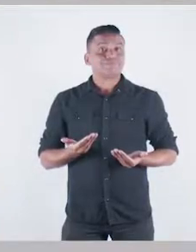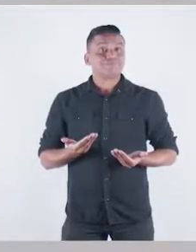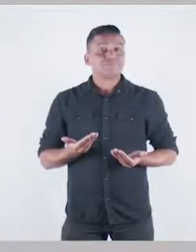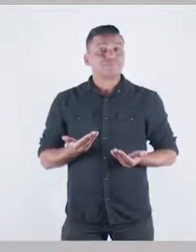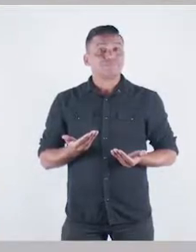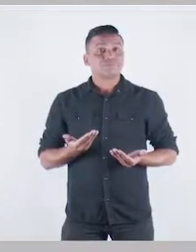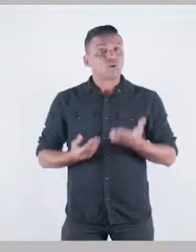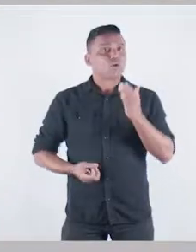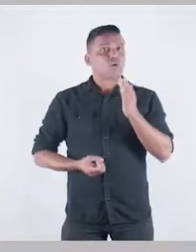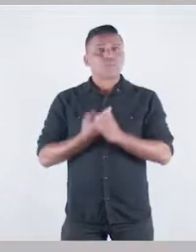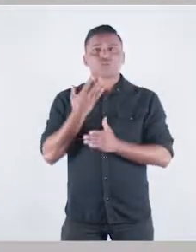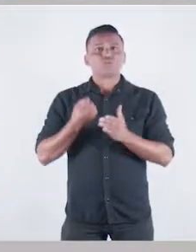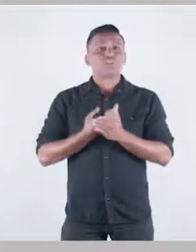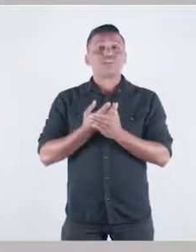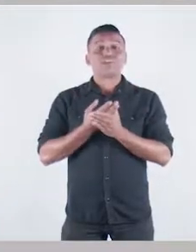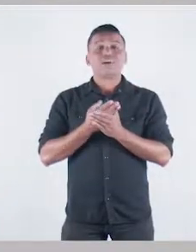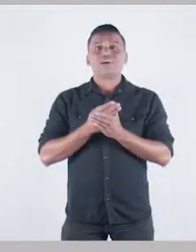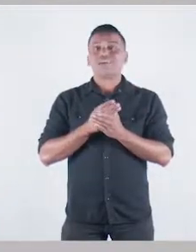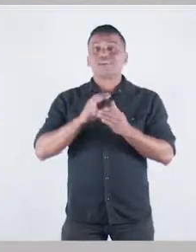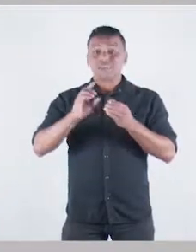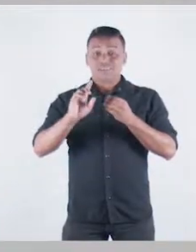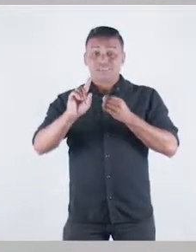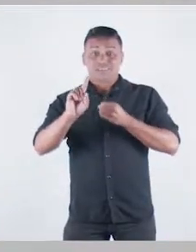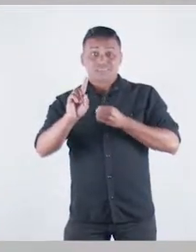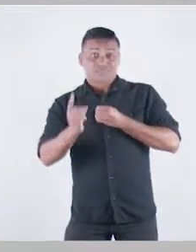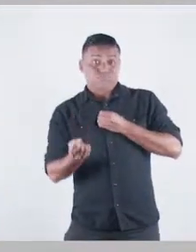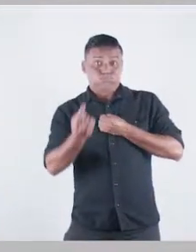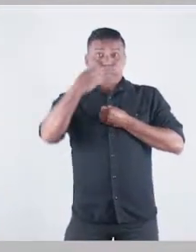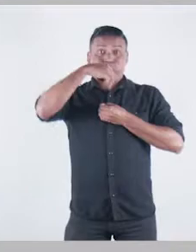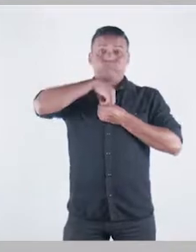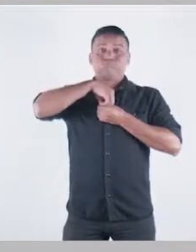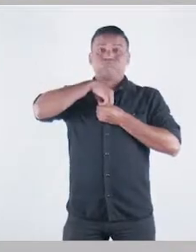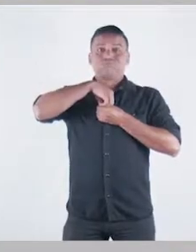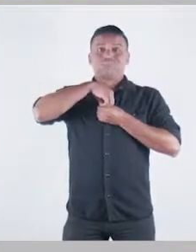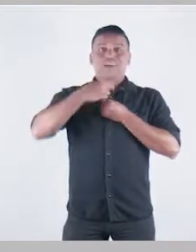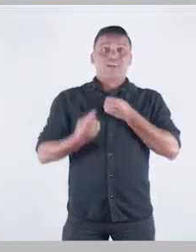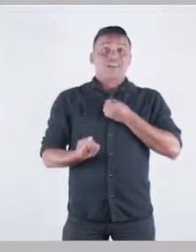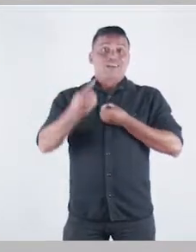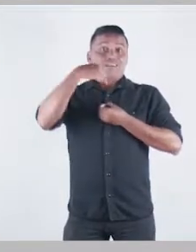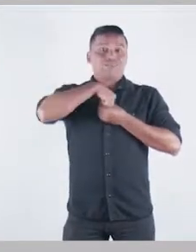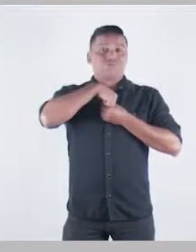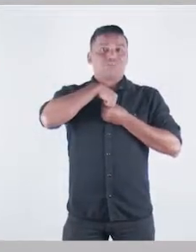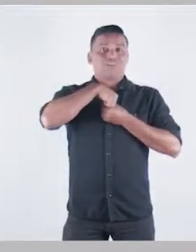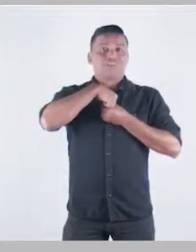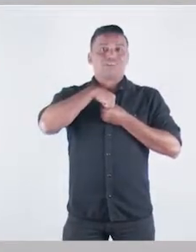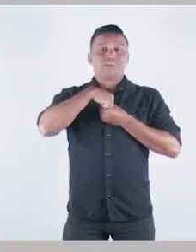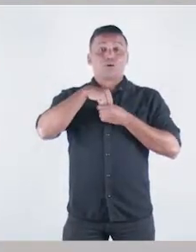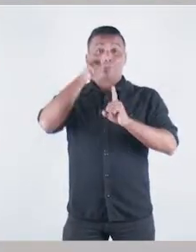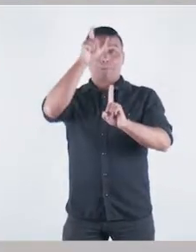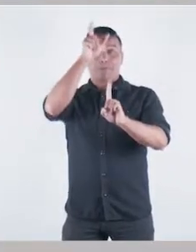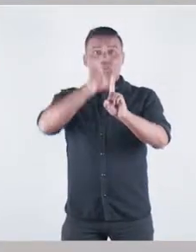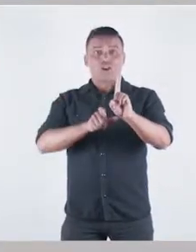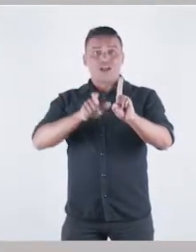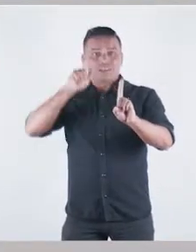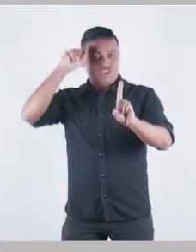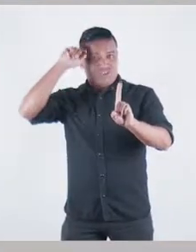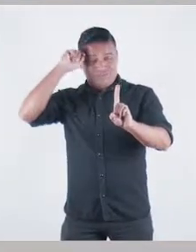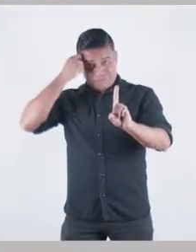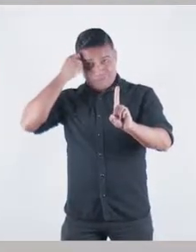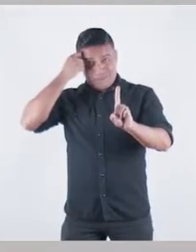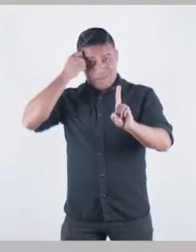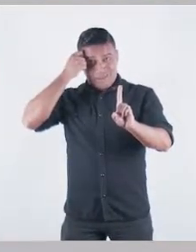produzíamos uma subjetividade diferente da subjetividade da personagem negra